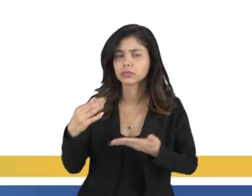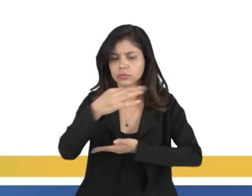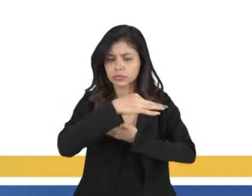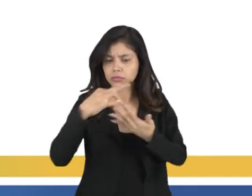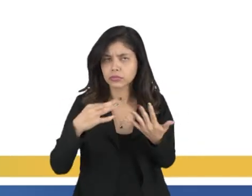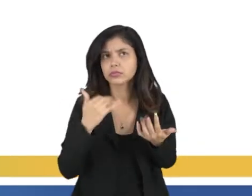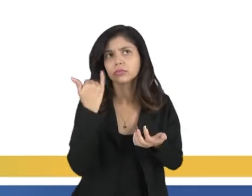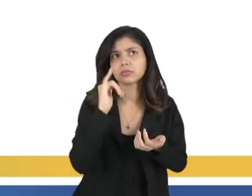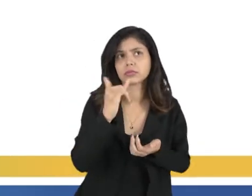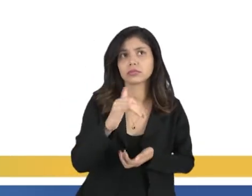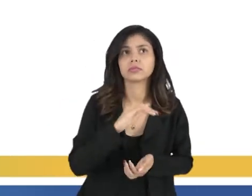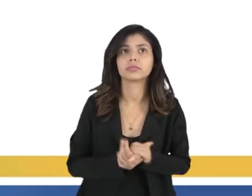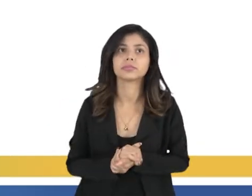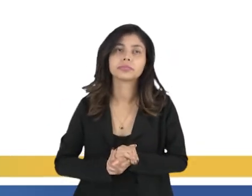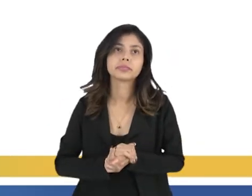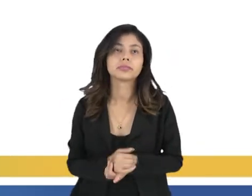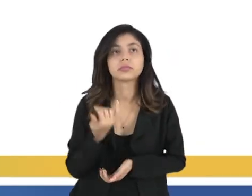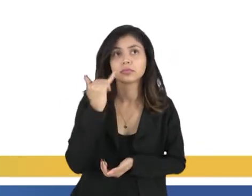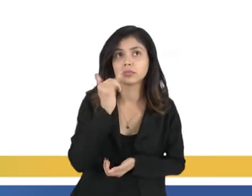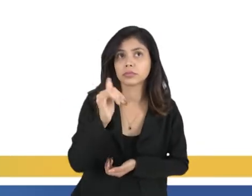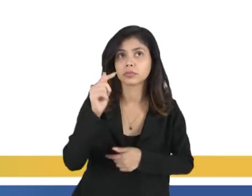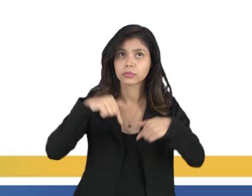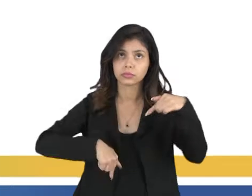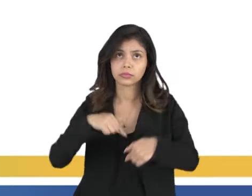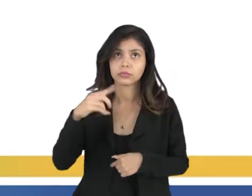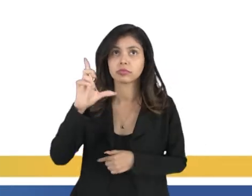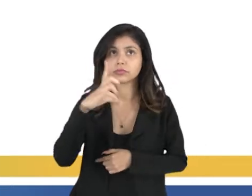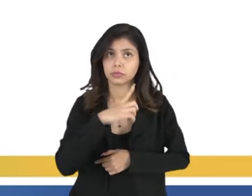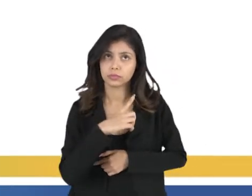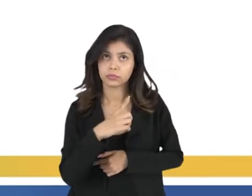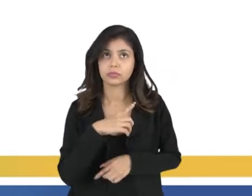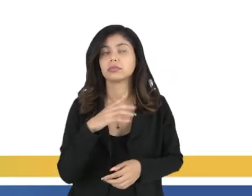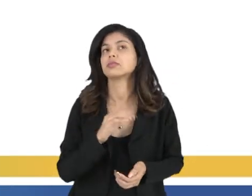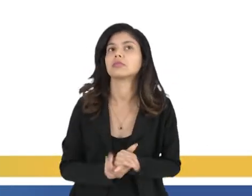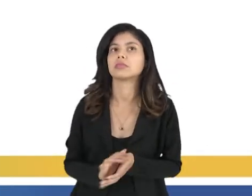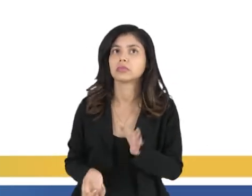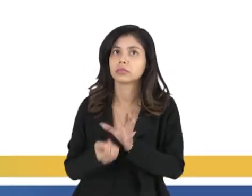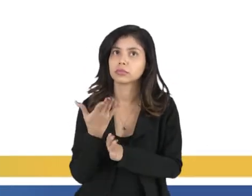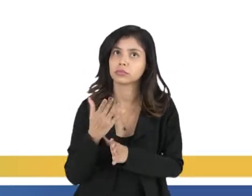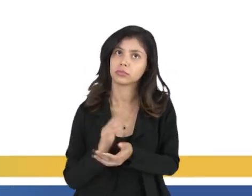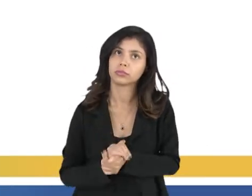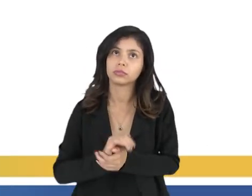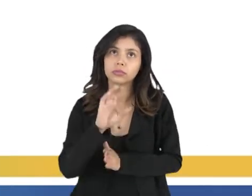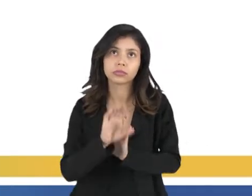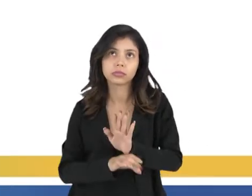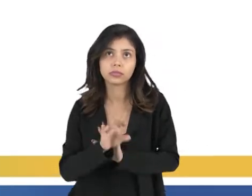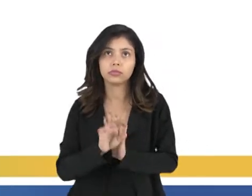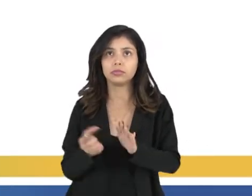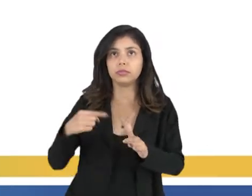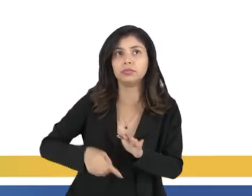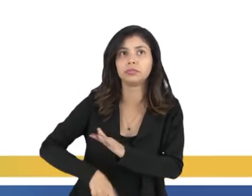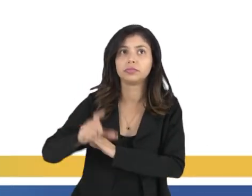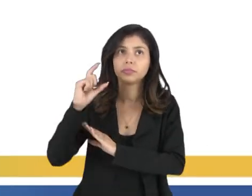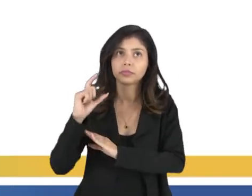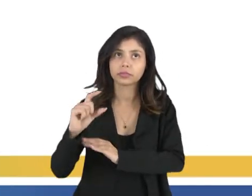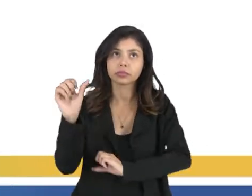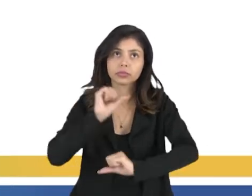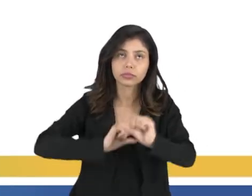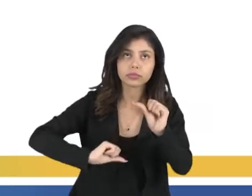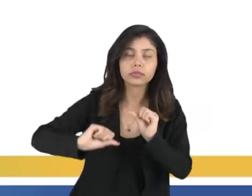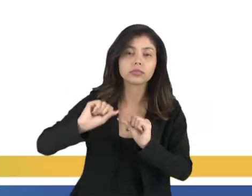de energia? Nós temos aqui a energia química, que existe nos componentes dentro de uma